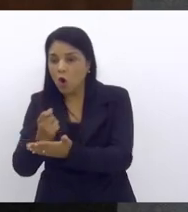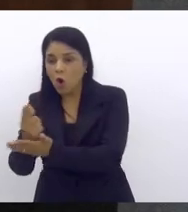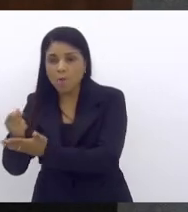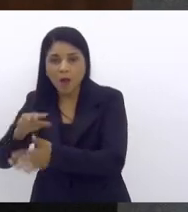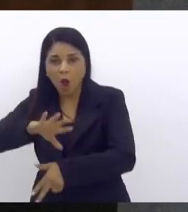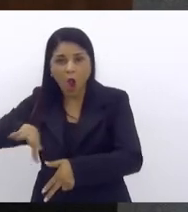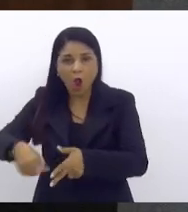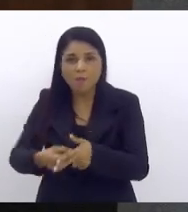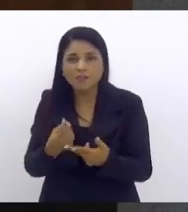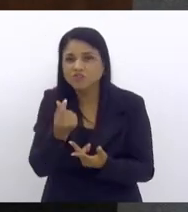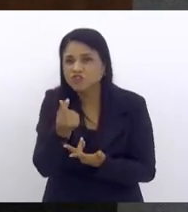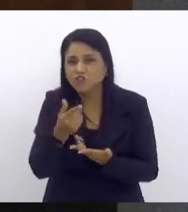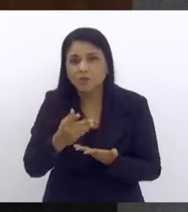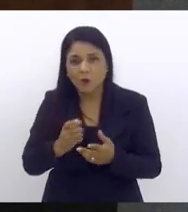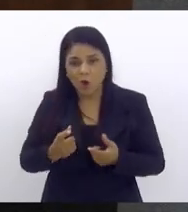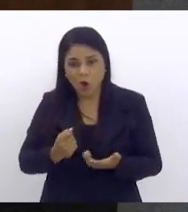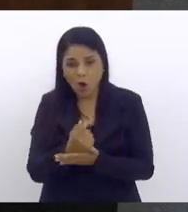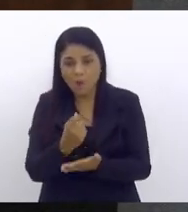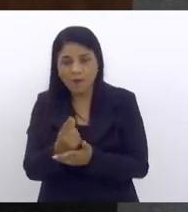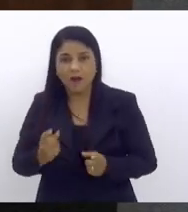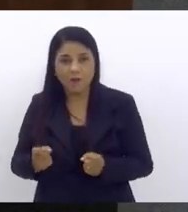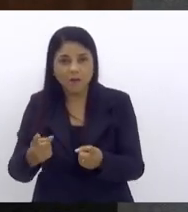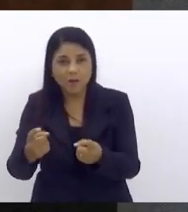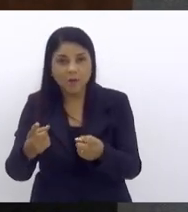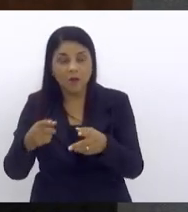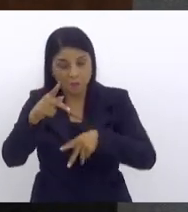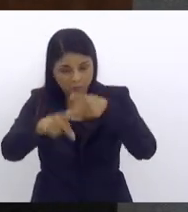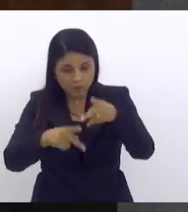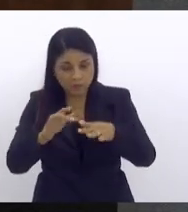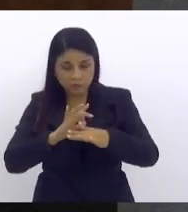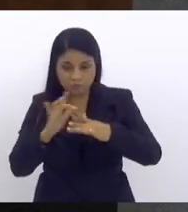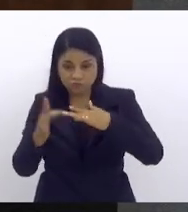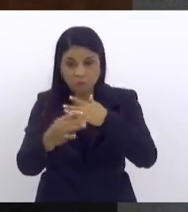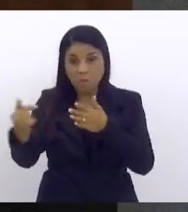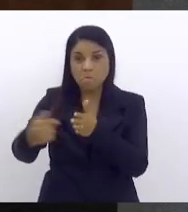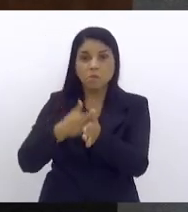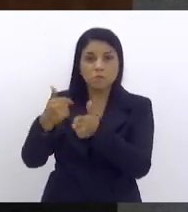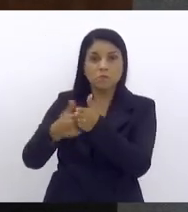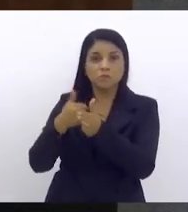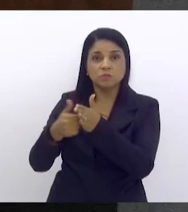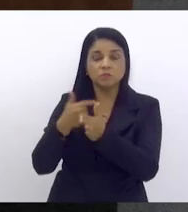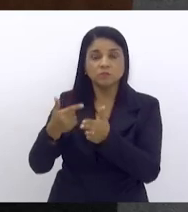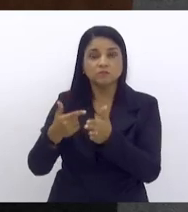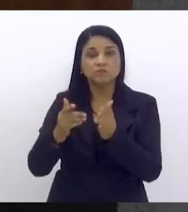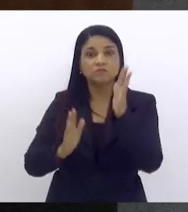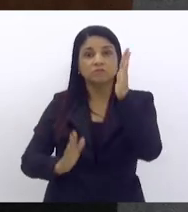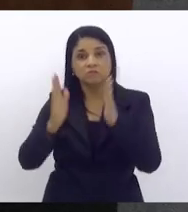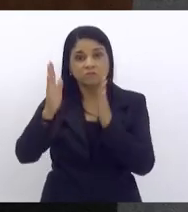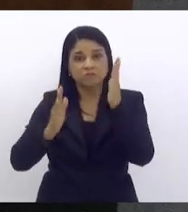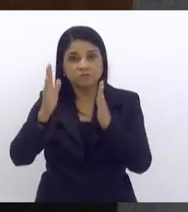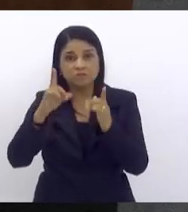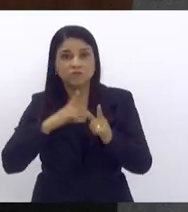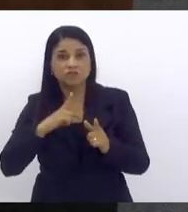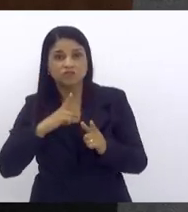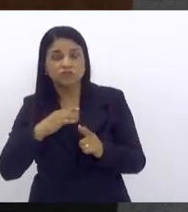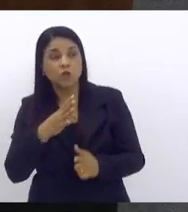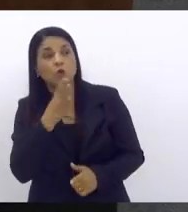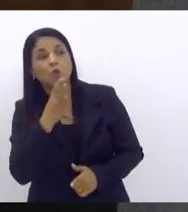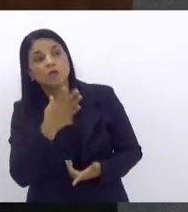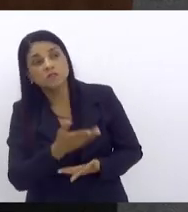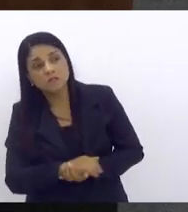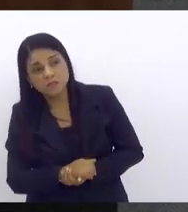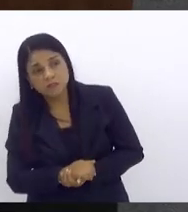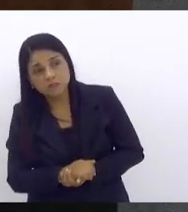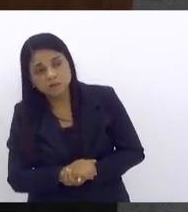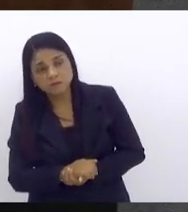camarão? Aí a população entra nas redes sociais questionando. Se naquela época, deputado Luiz Paulo, nós tivéssemos conhecimento, pelo